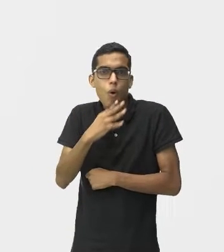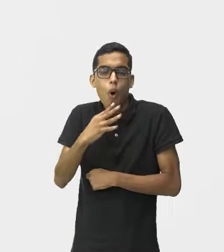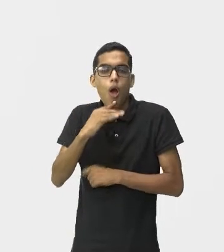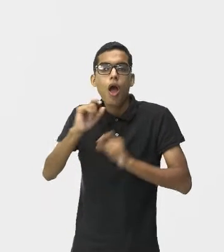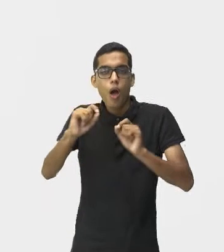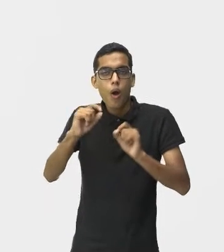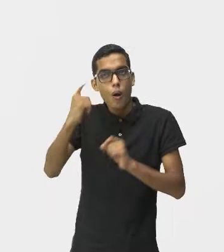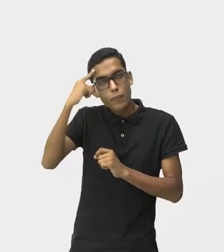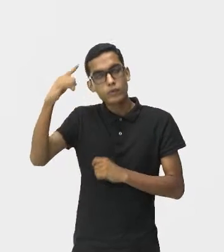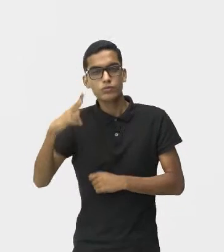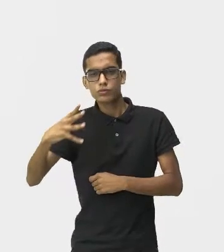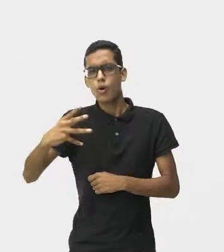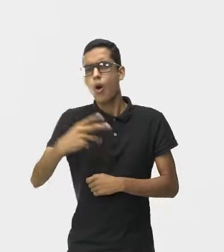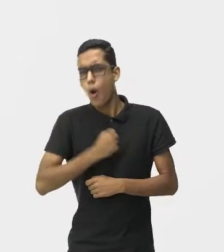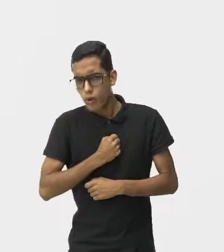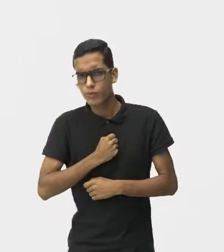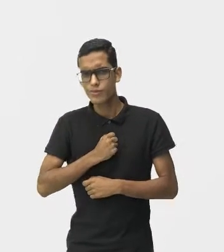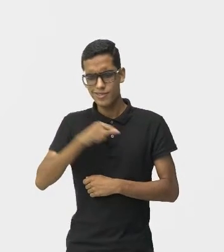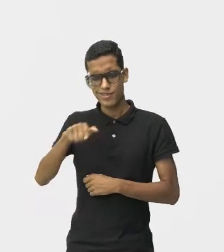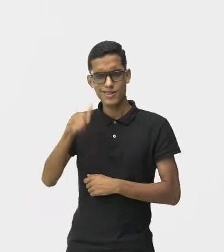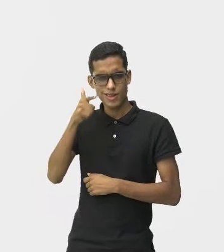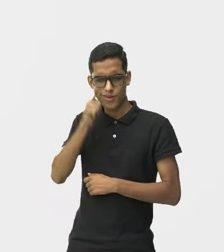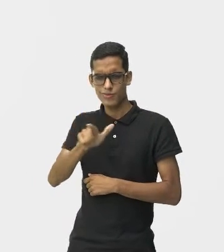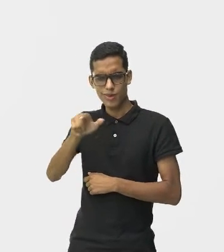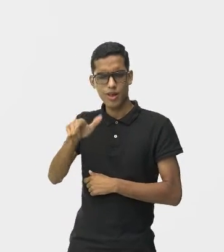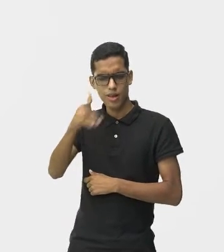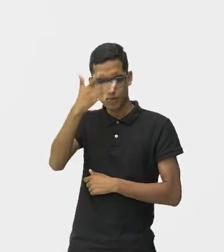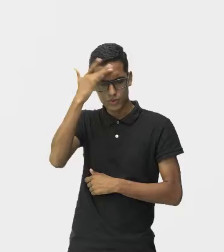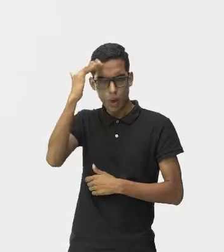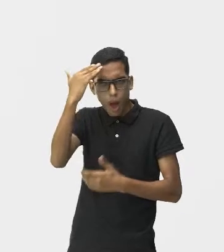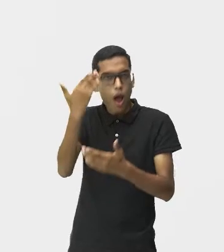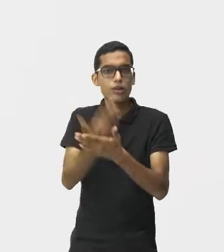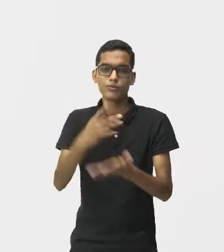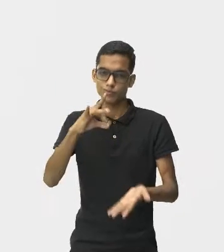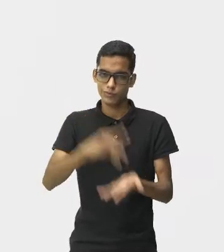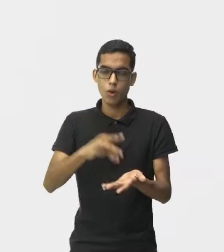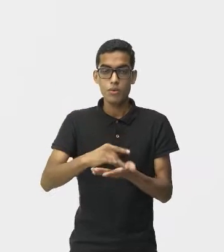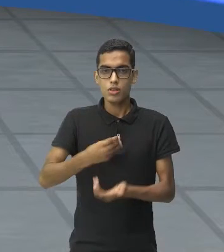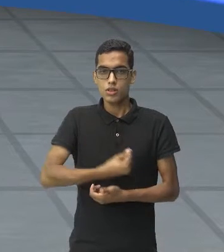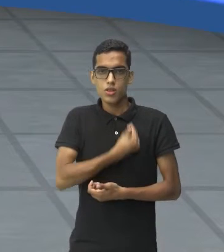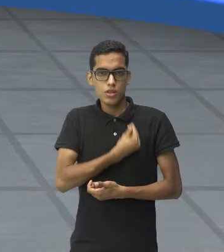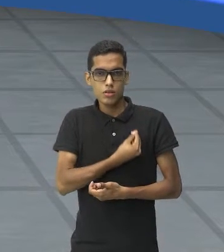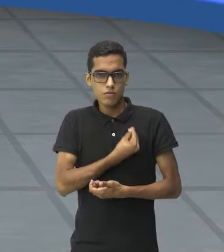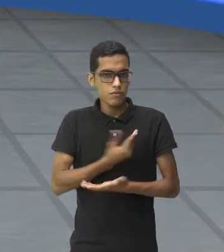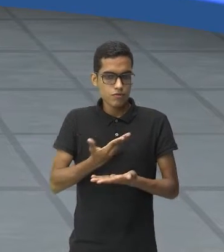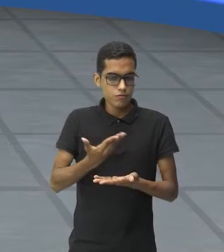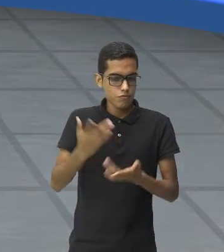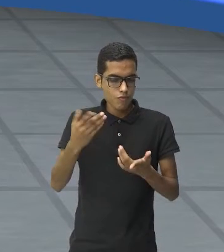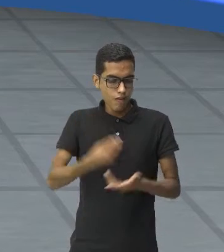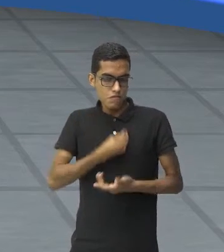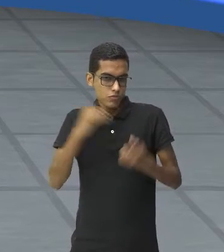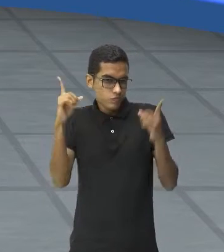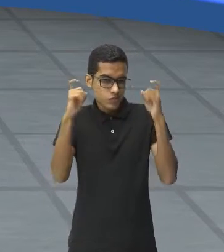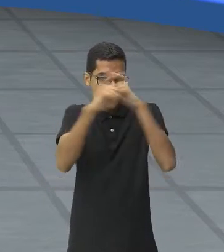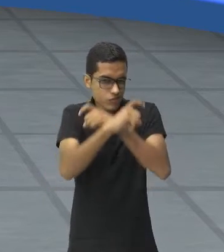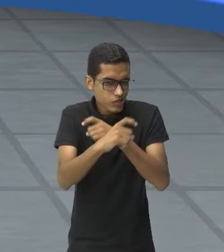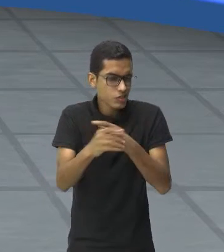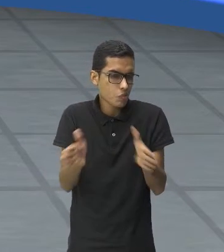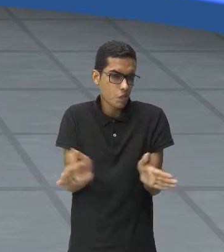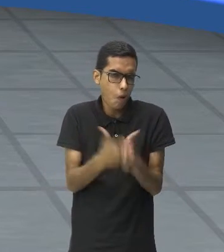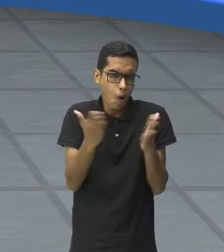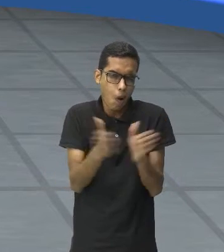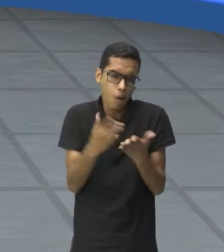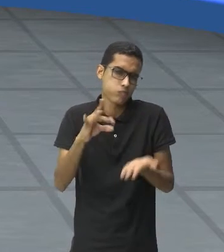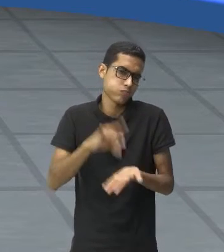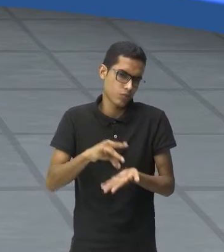muito a pessoa que vive em uma situação extrema. Por exemplo, uma ideia de salvação diz o seguinte: olha, se